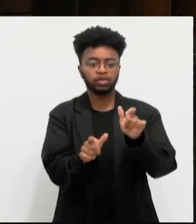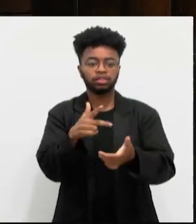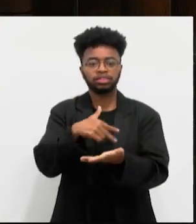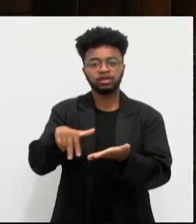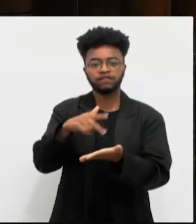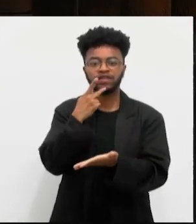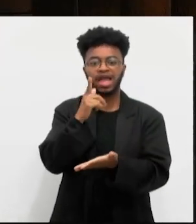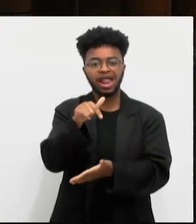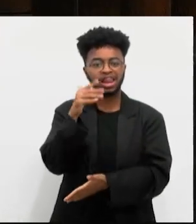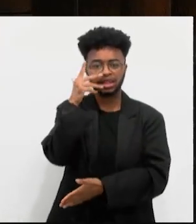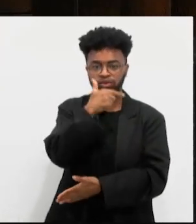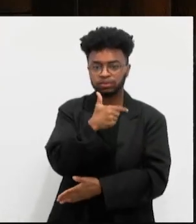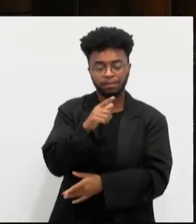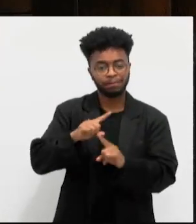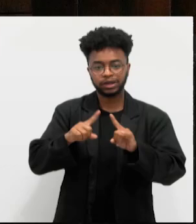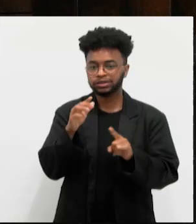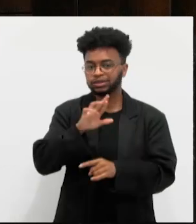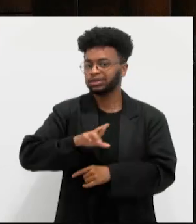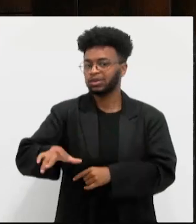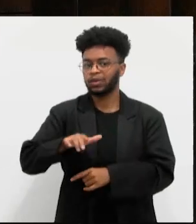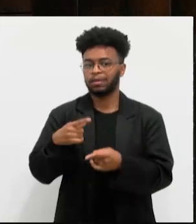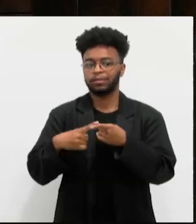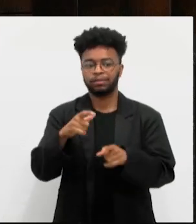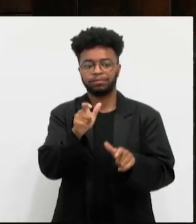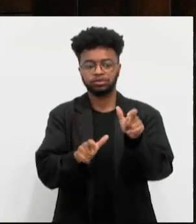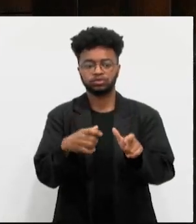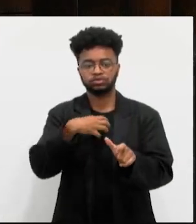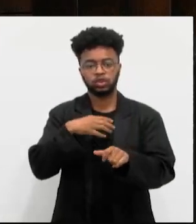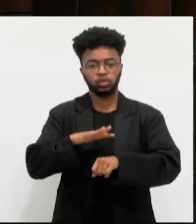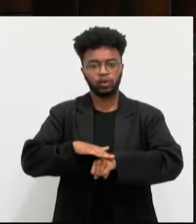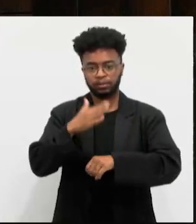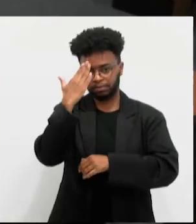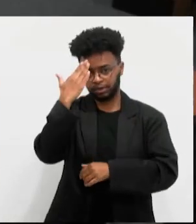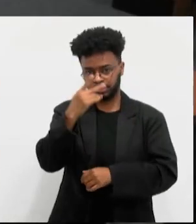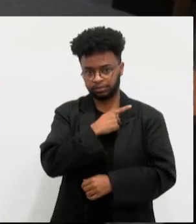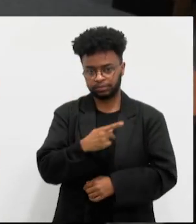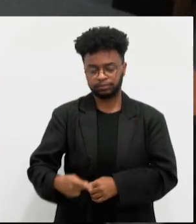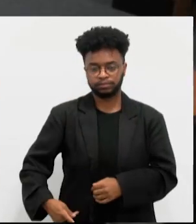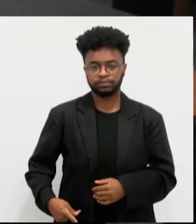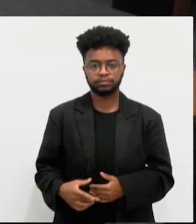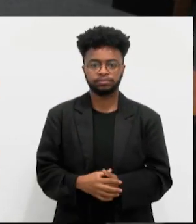lindo, não tem nada de lindo, porque a pessoa está doente. Obrigado, presidente.